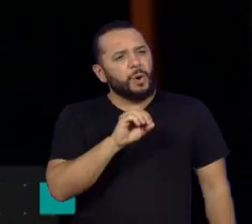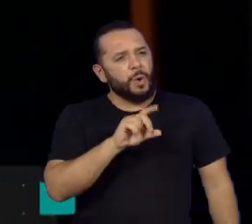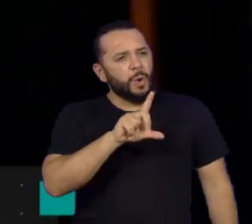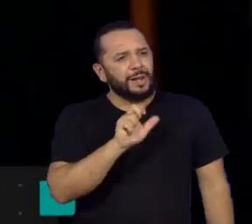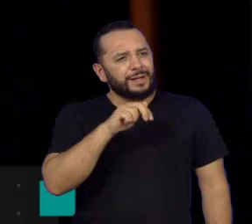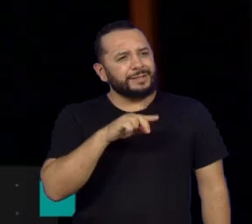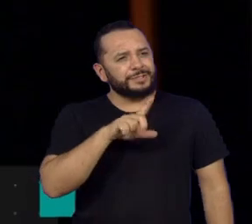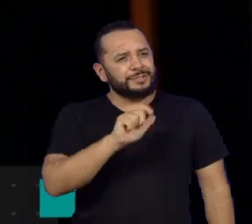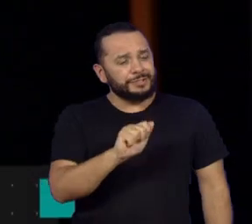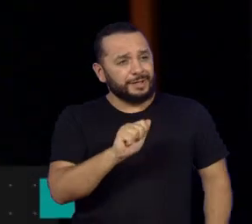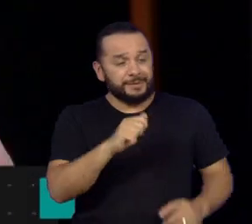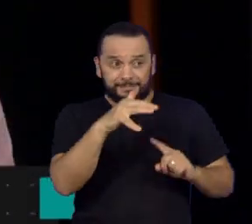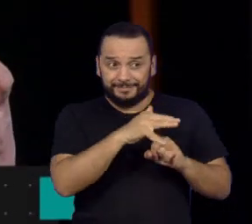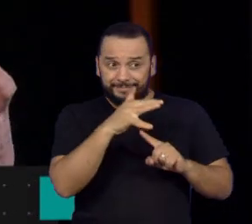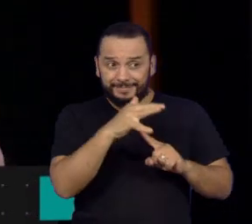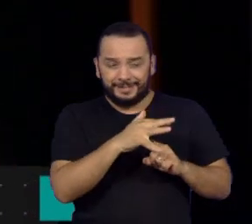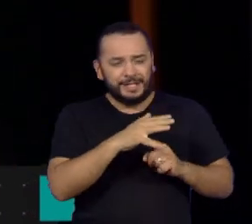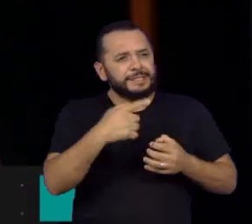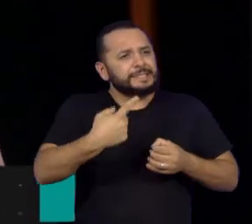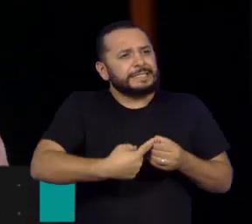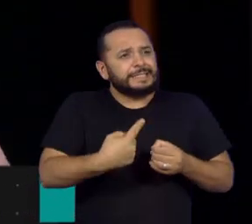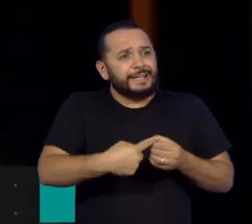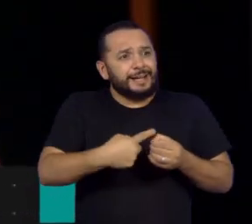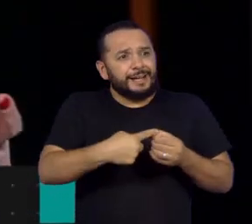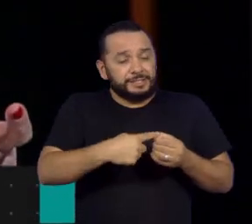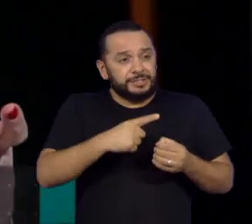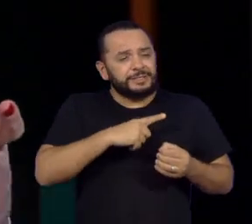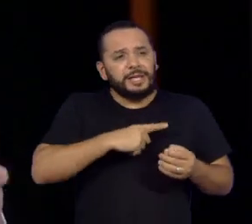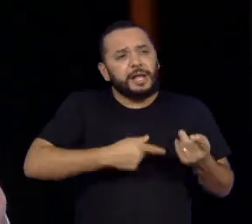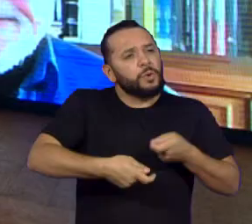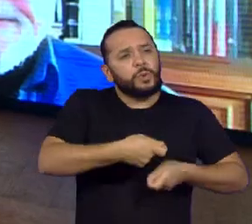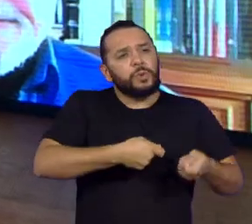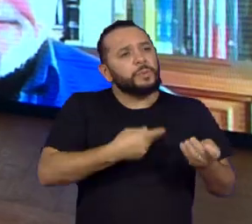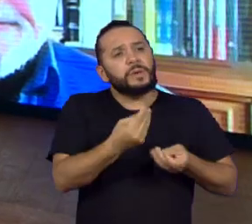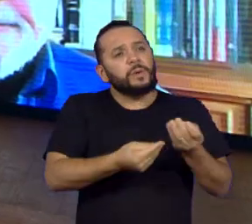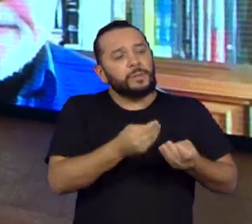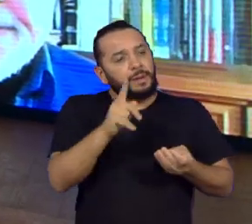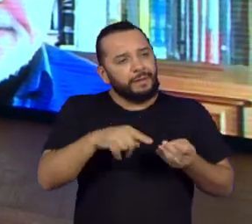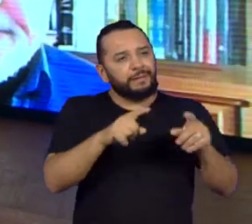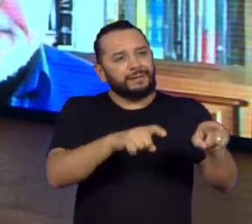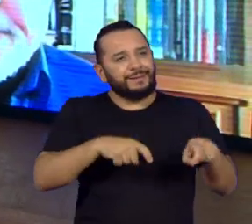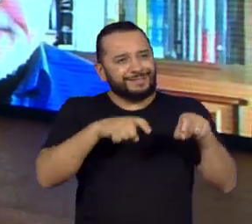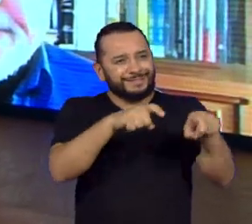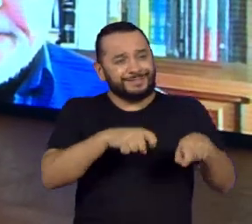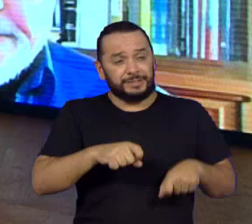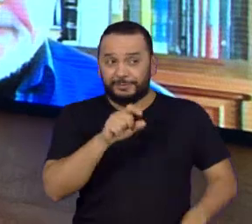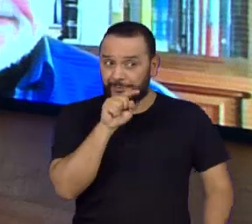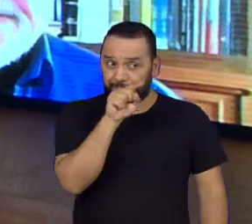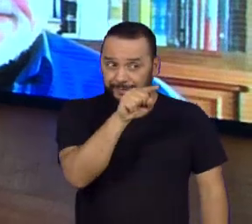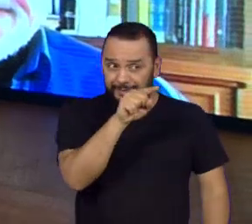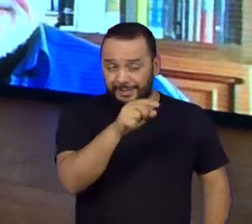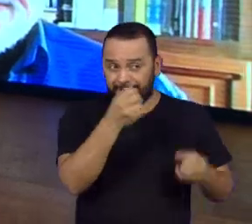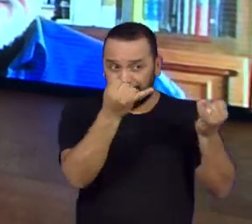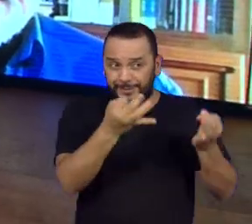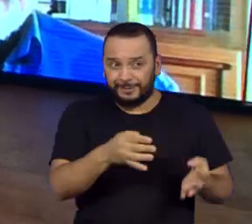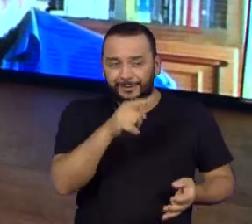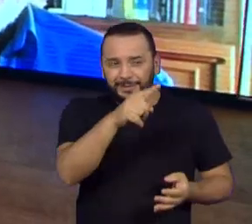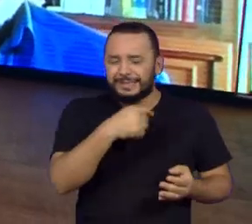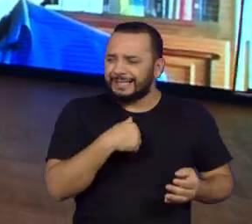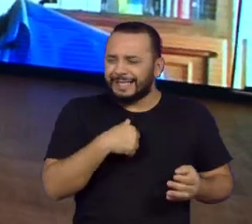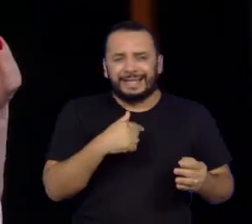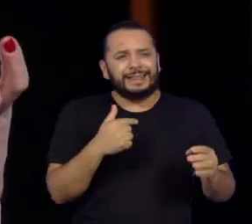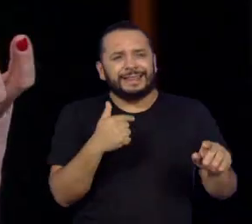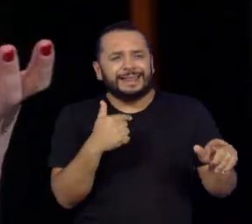Paraná, que é uma cidade que tem como maior receita econômica a agricultura. E você costuma dizer que